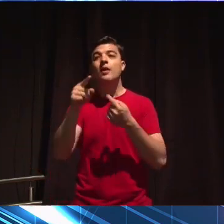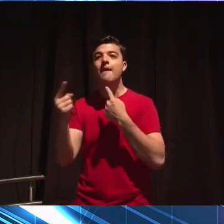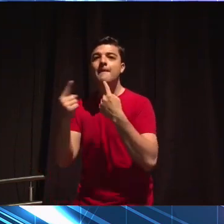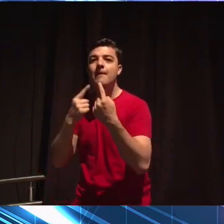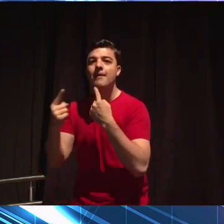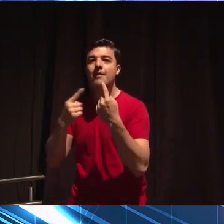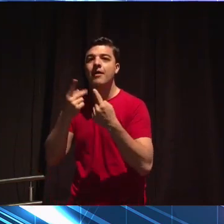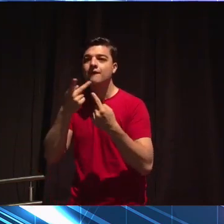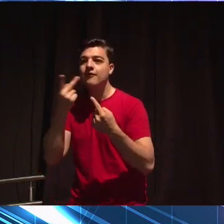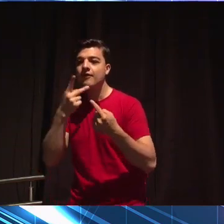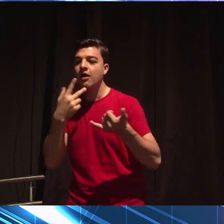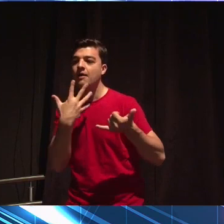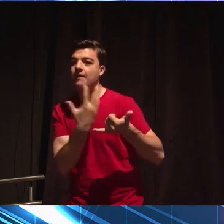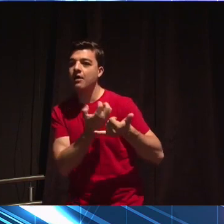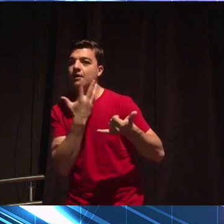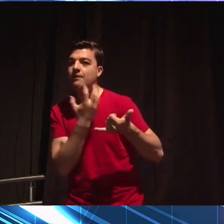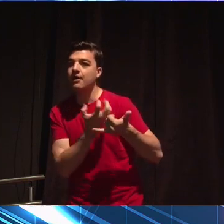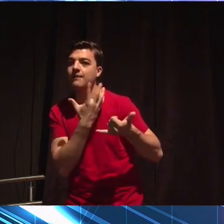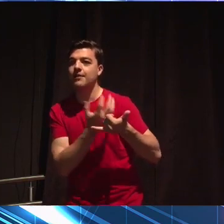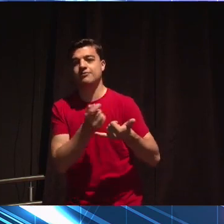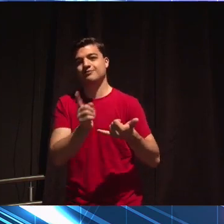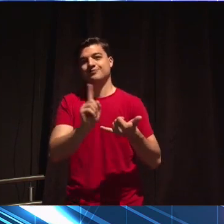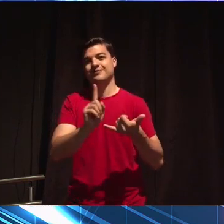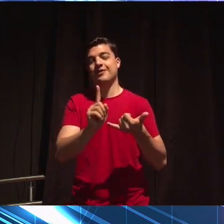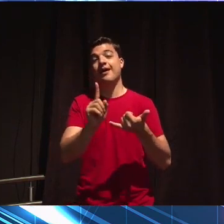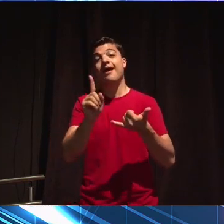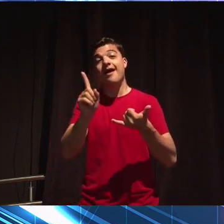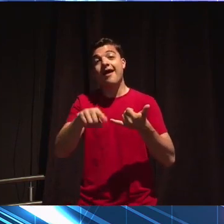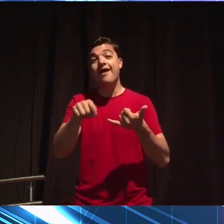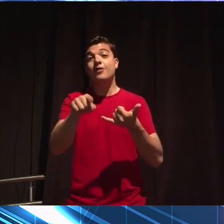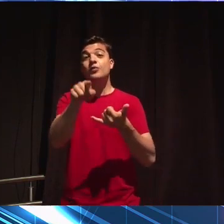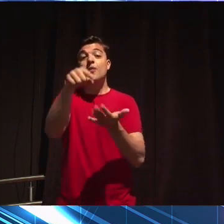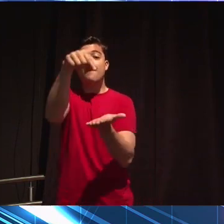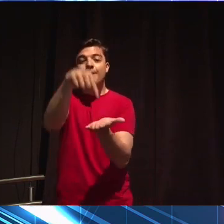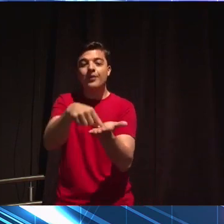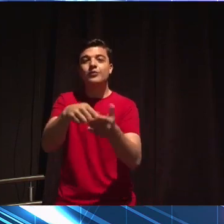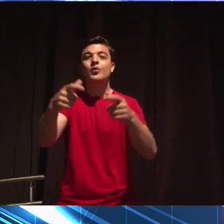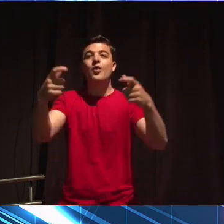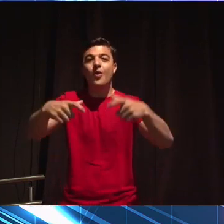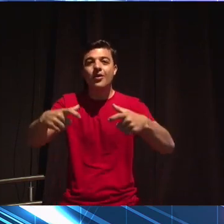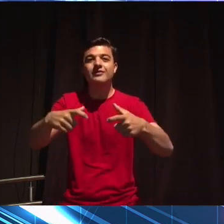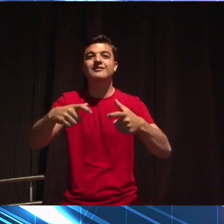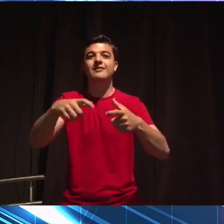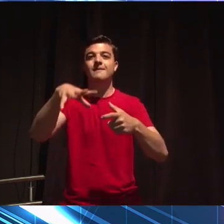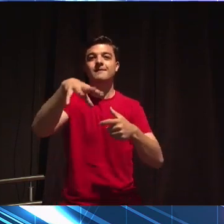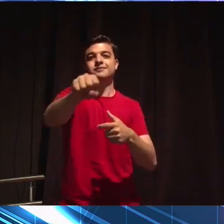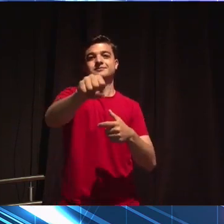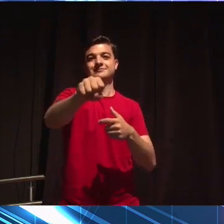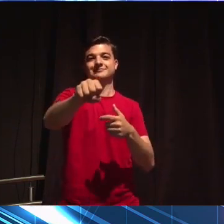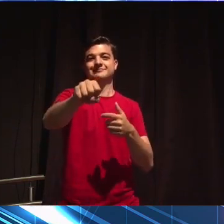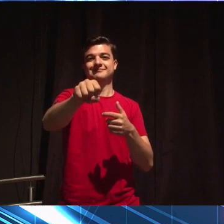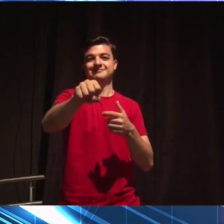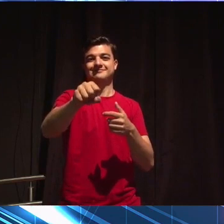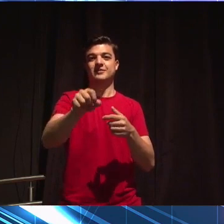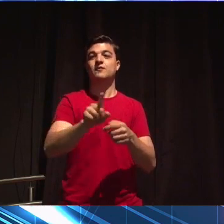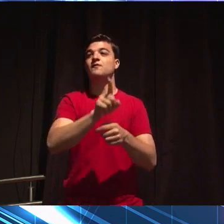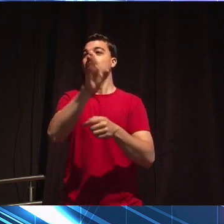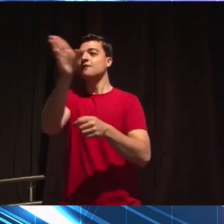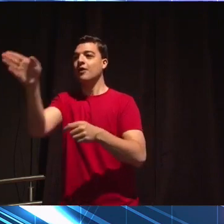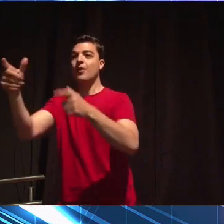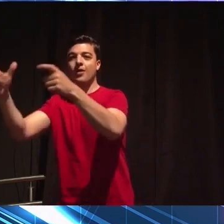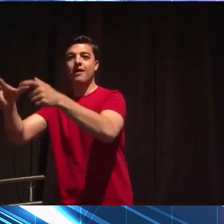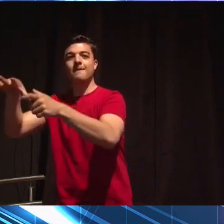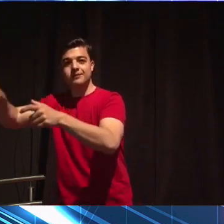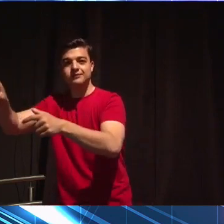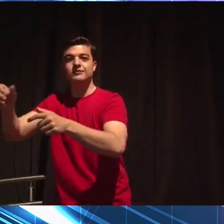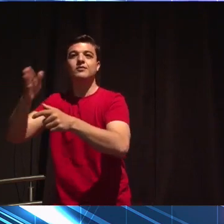sua irmã esteve, sabe onde você está, sabe quanto tempo ficou, lógico, ele consegue fazer algumas inferências. Né? Eu não concordo muito com essa